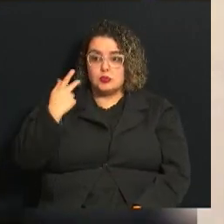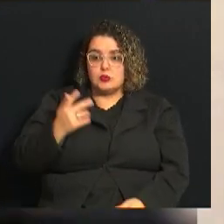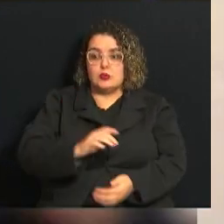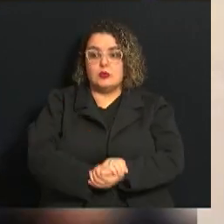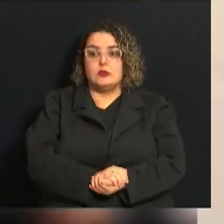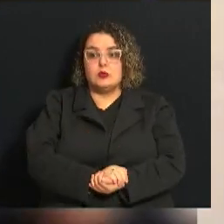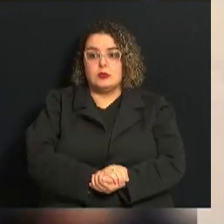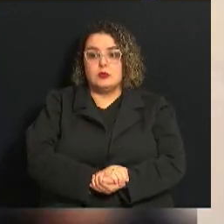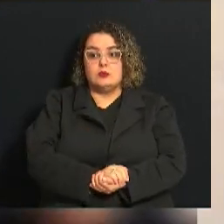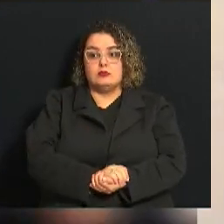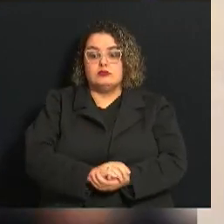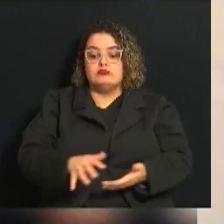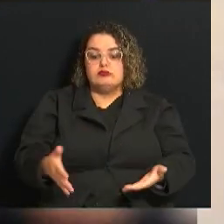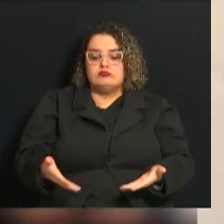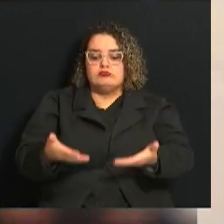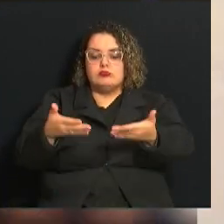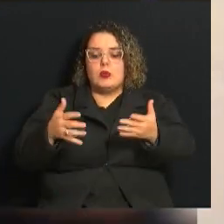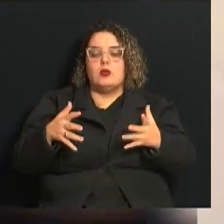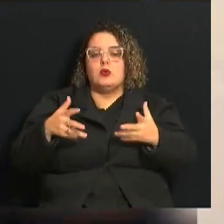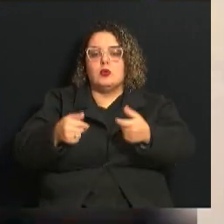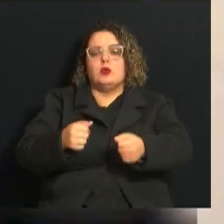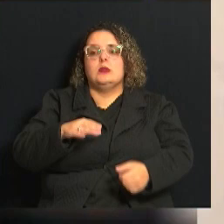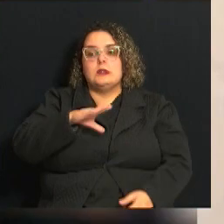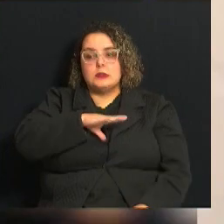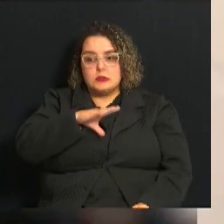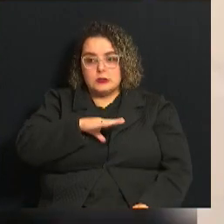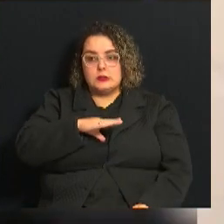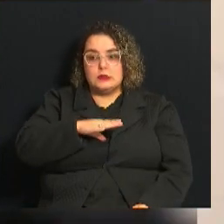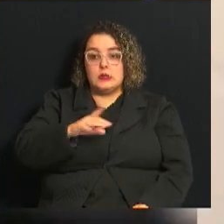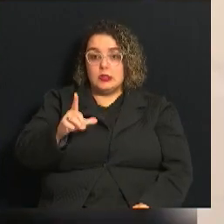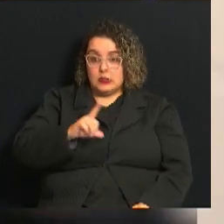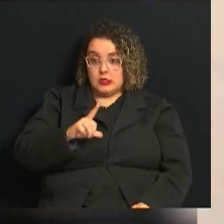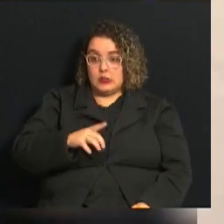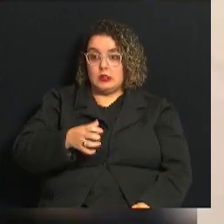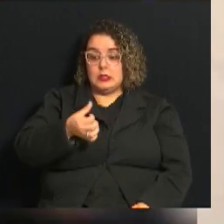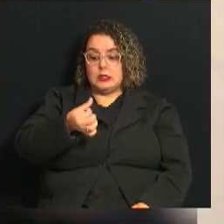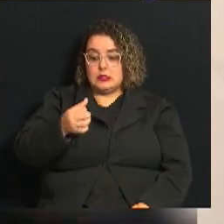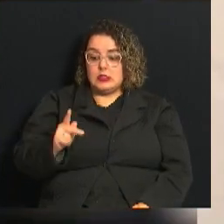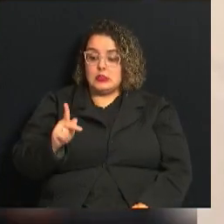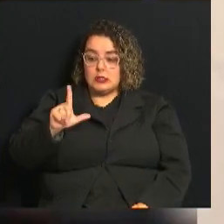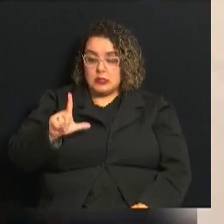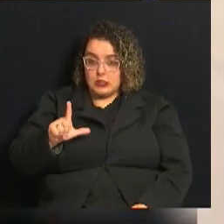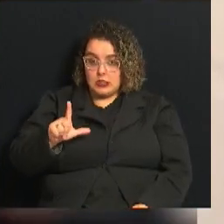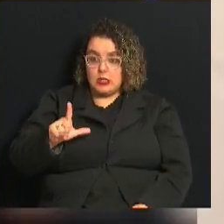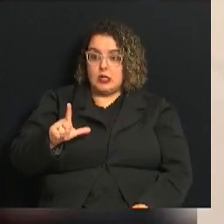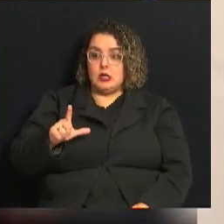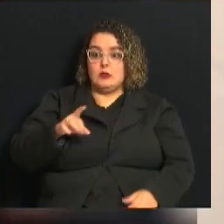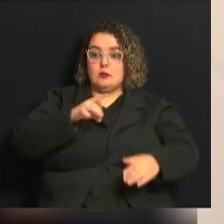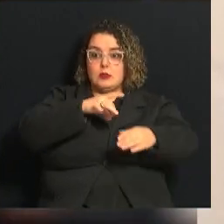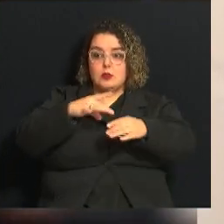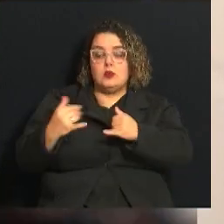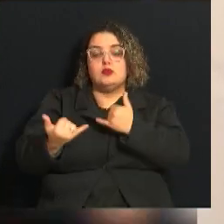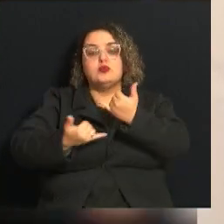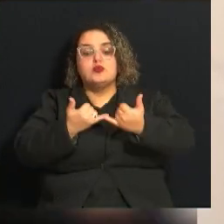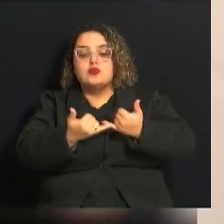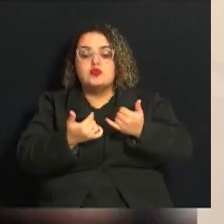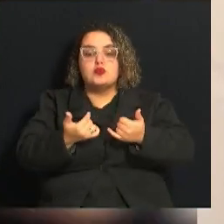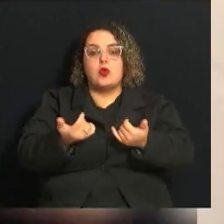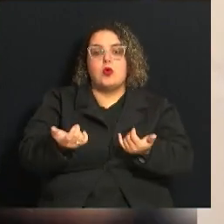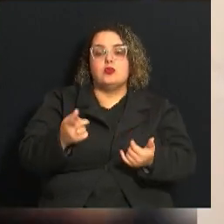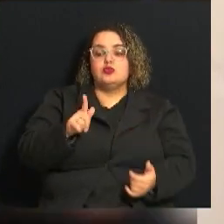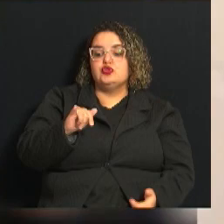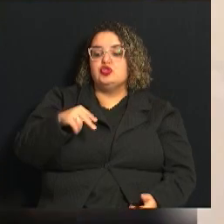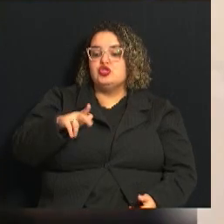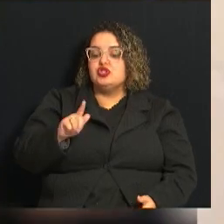vai Now te ser toda a cidade aonde nós temos 6 kg de semente com jogos gincanas e